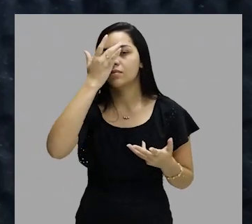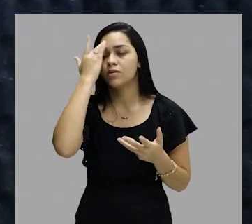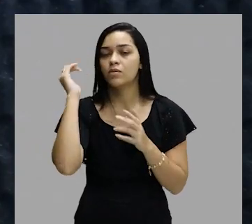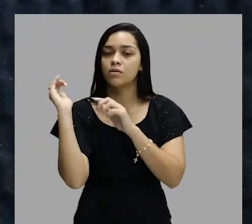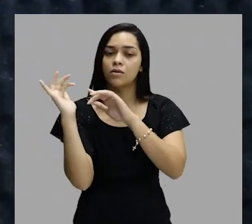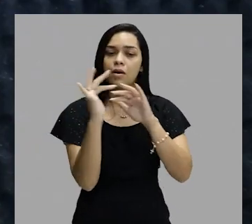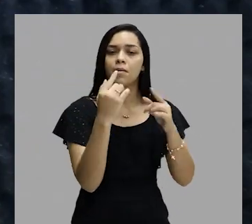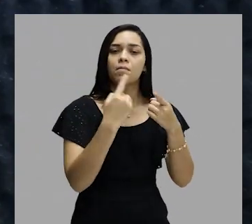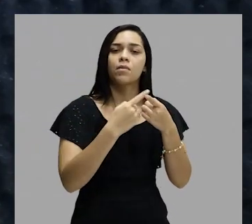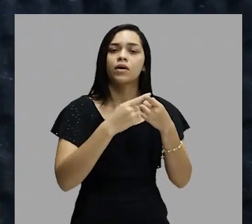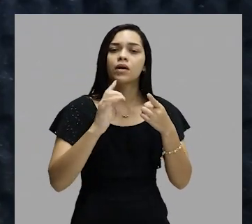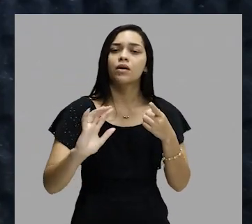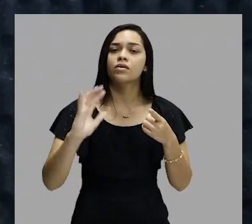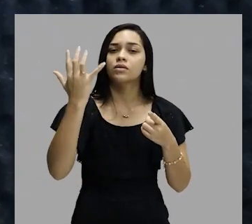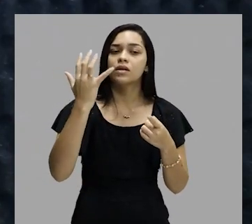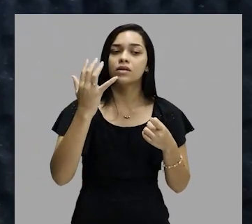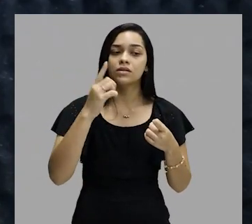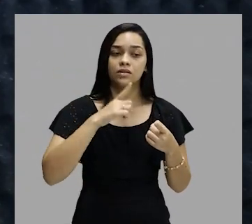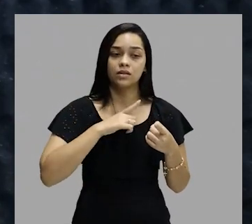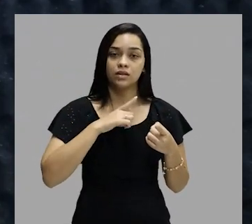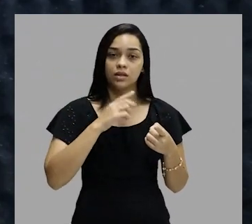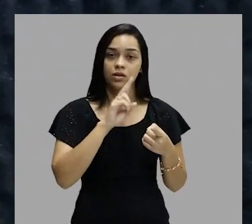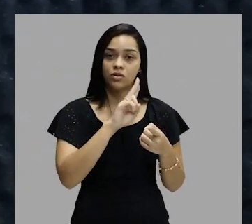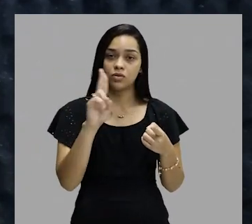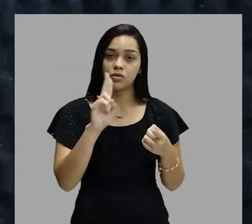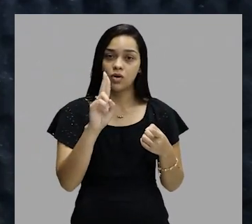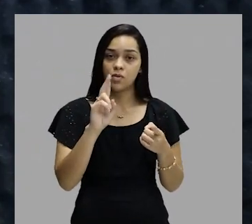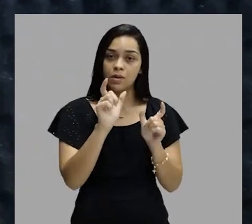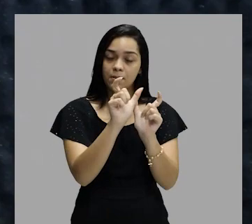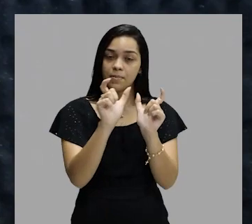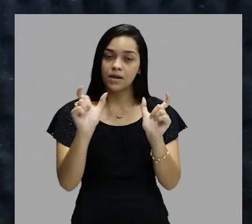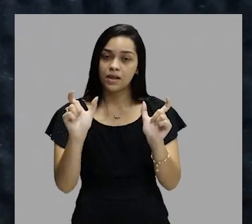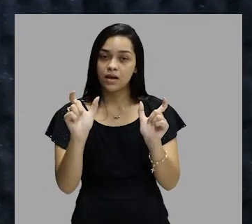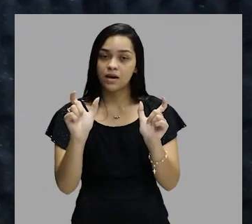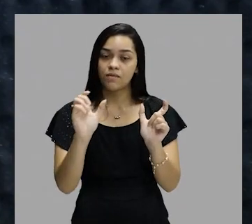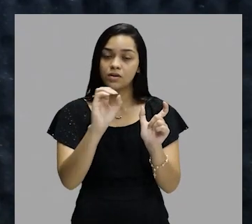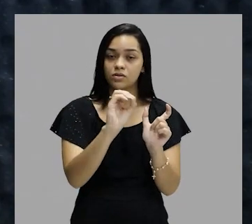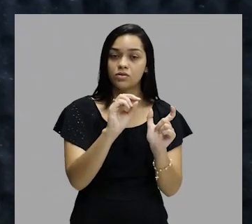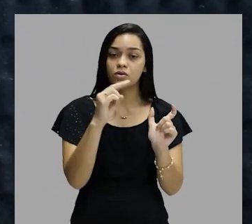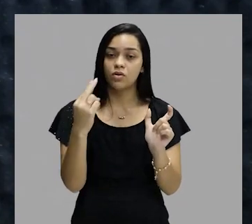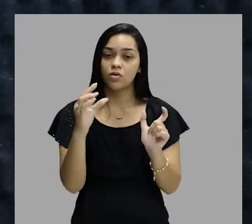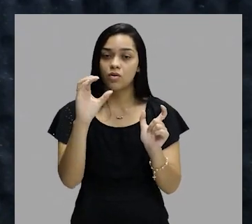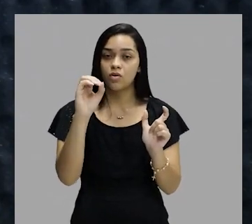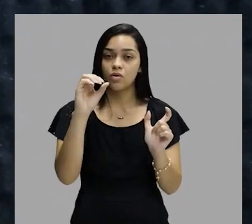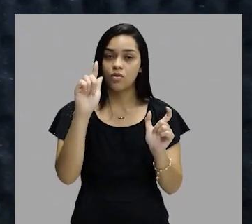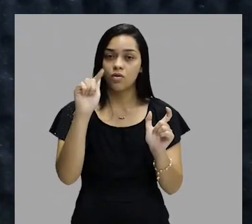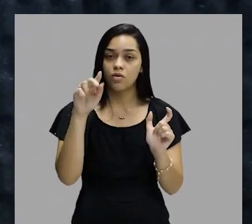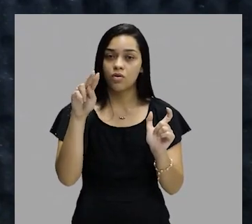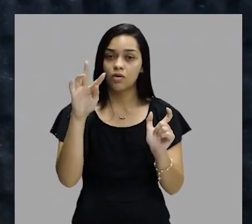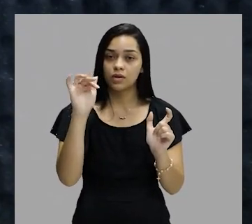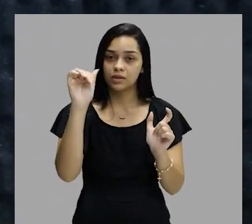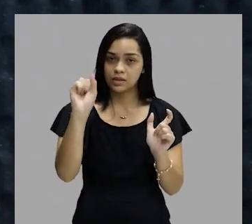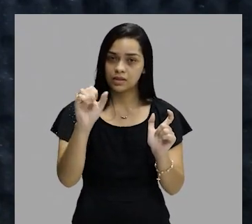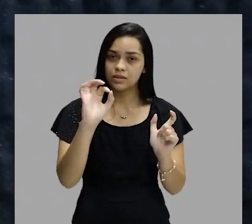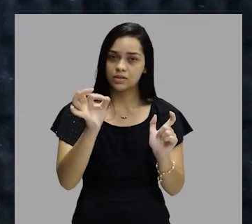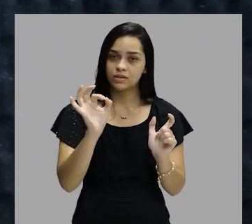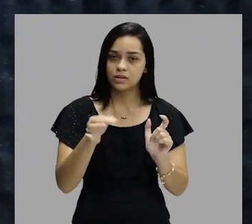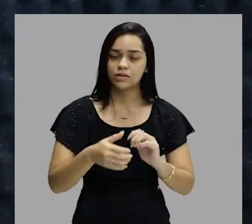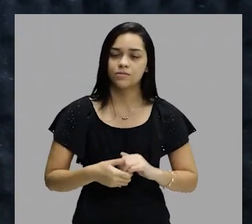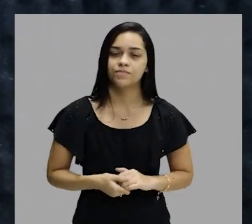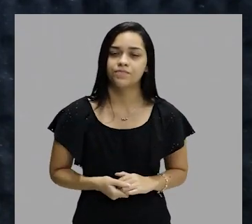isso acontece? Porque elas são chamadas de palavras transparentes ou palavras cognatas. Bom?